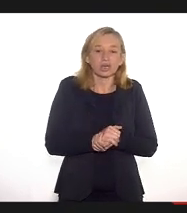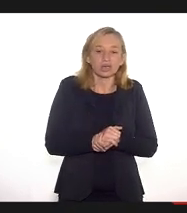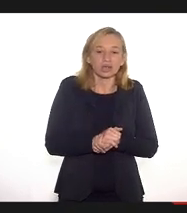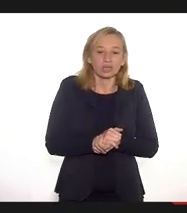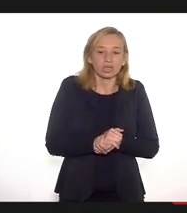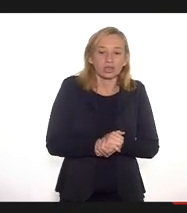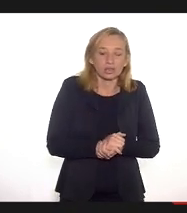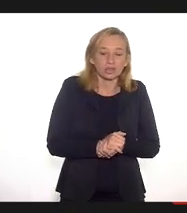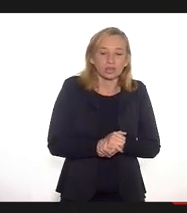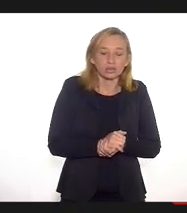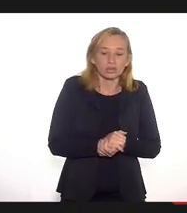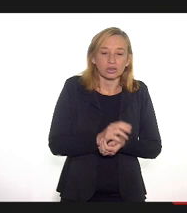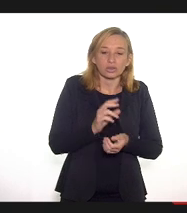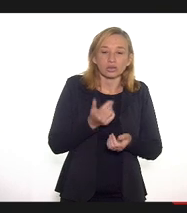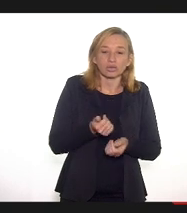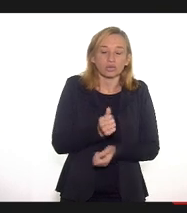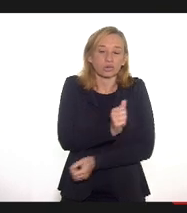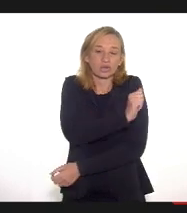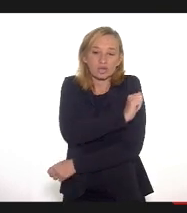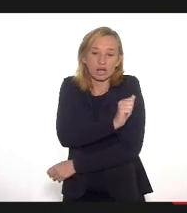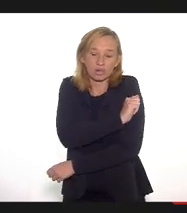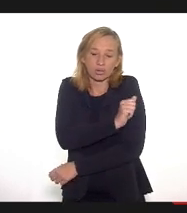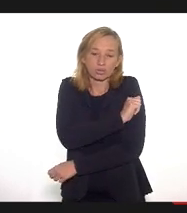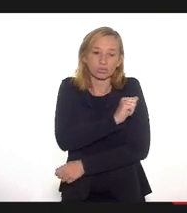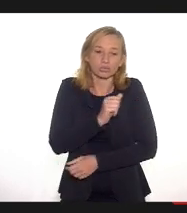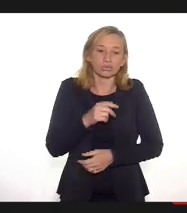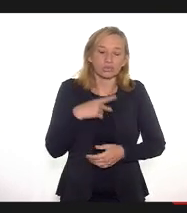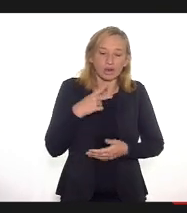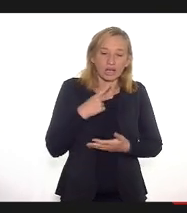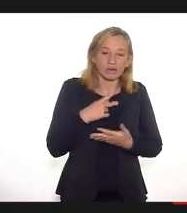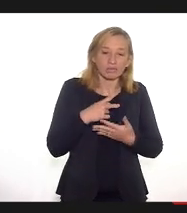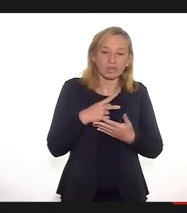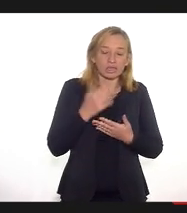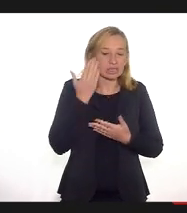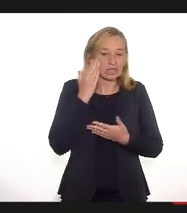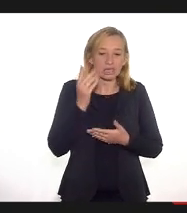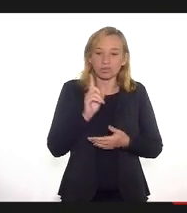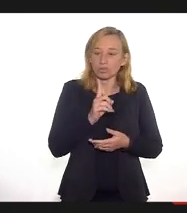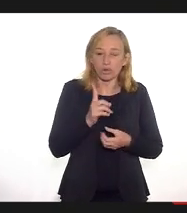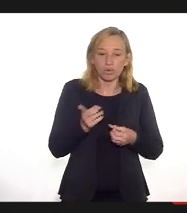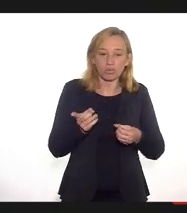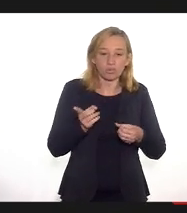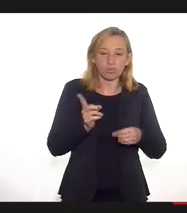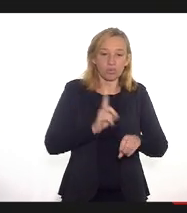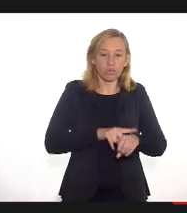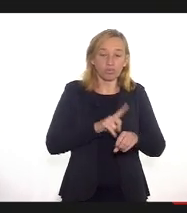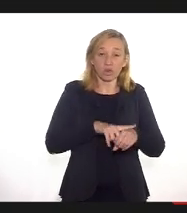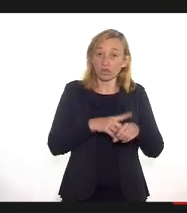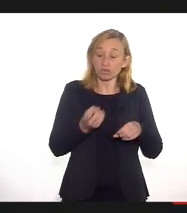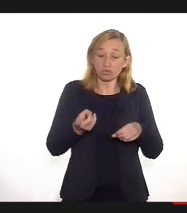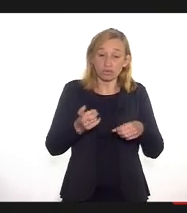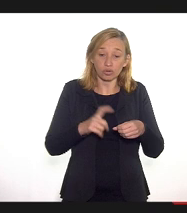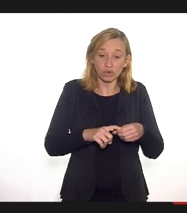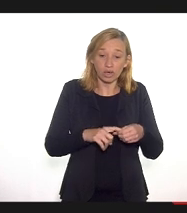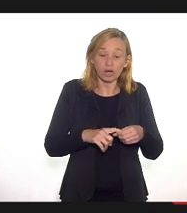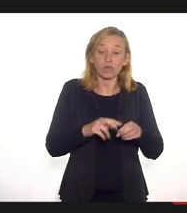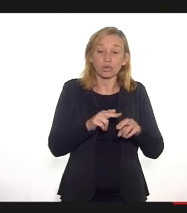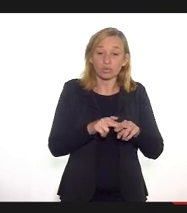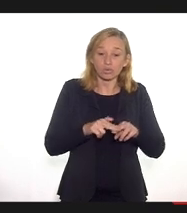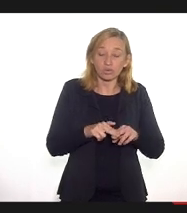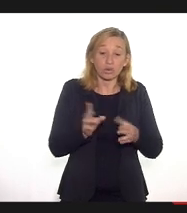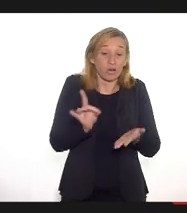essa defendida pelos estudantes, porque a gente entendia que não é o momento de ter disciplinas obrigatórias por conta de ser uma